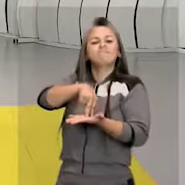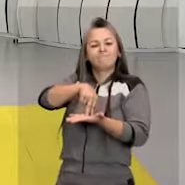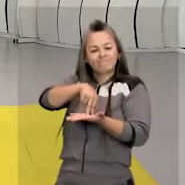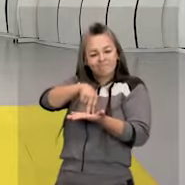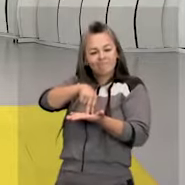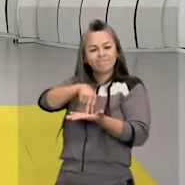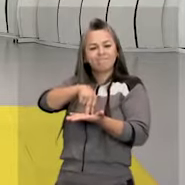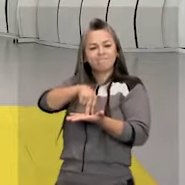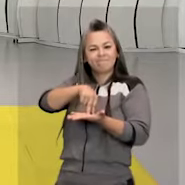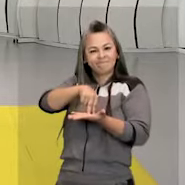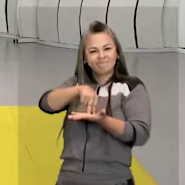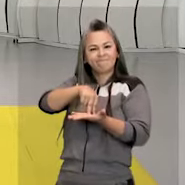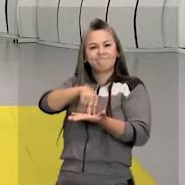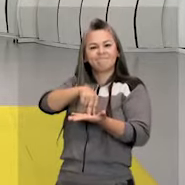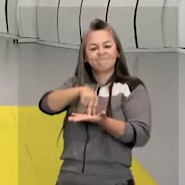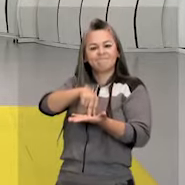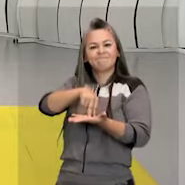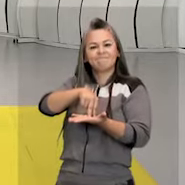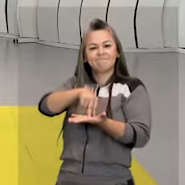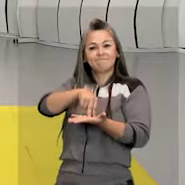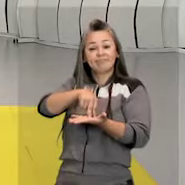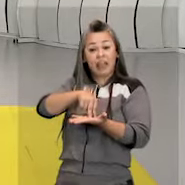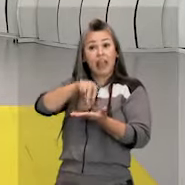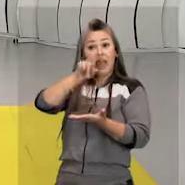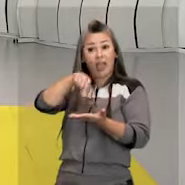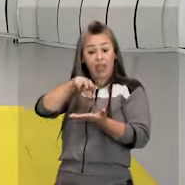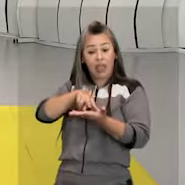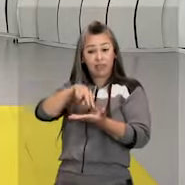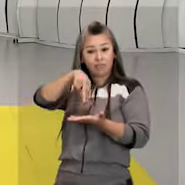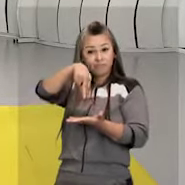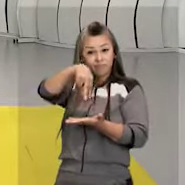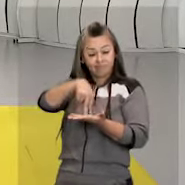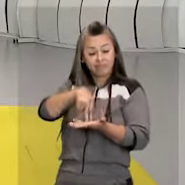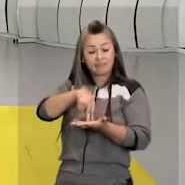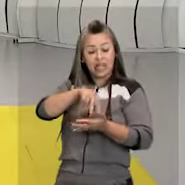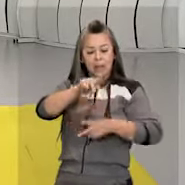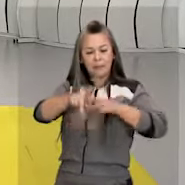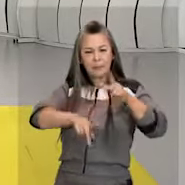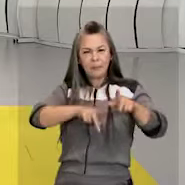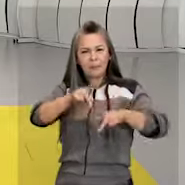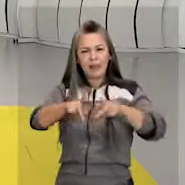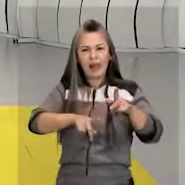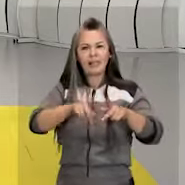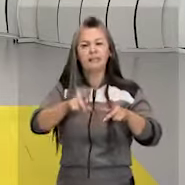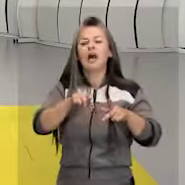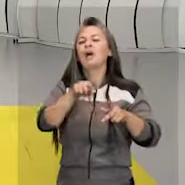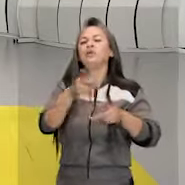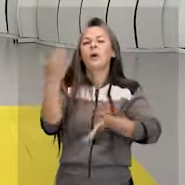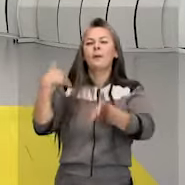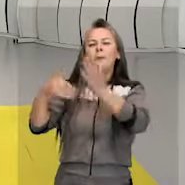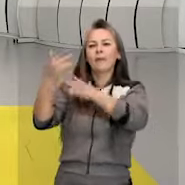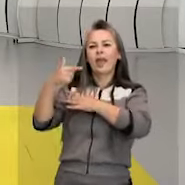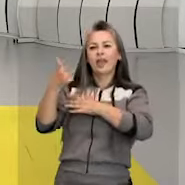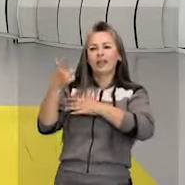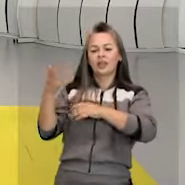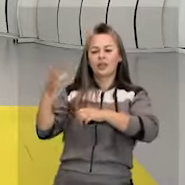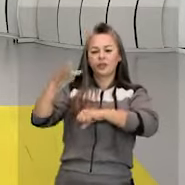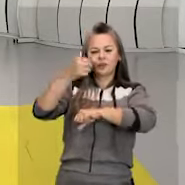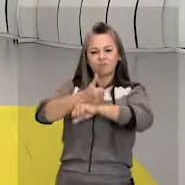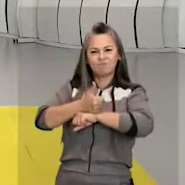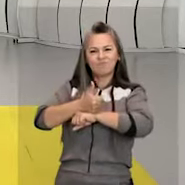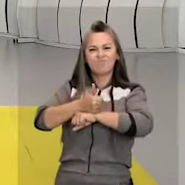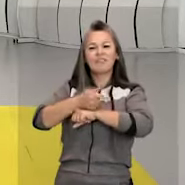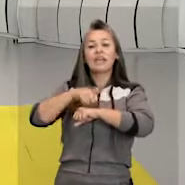período colonial. Então, essa resistência dessa população, né, que resiste ao processo de violência, né, que